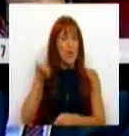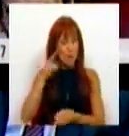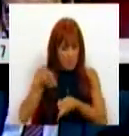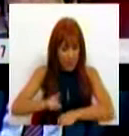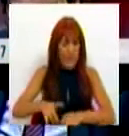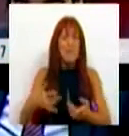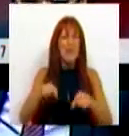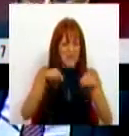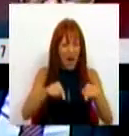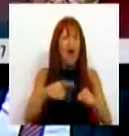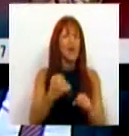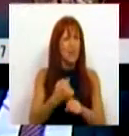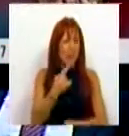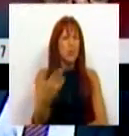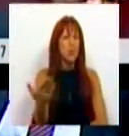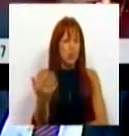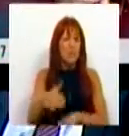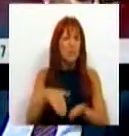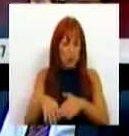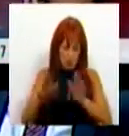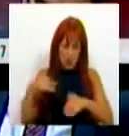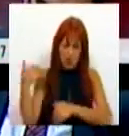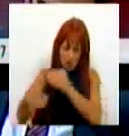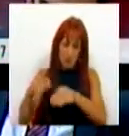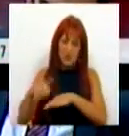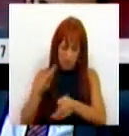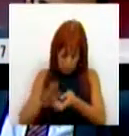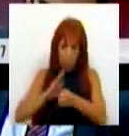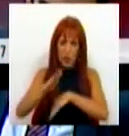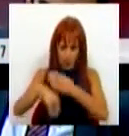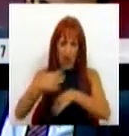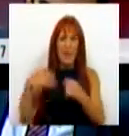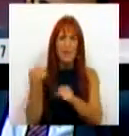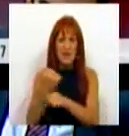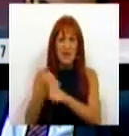importante, mas há aí muito trabalho a fazer que nós temos feito e vamos continuar a fazer.